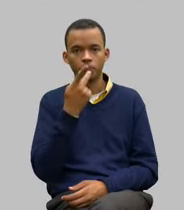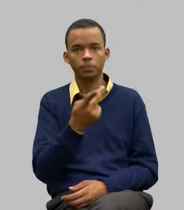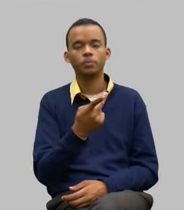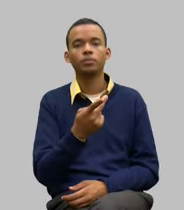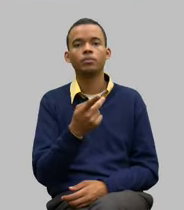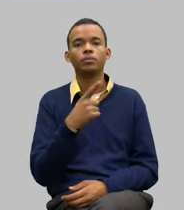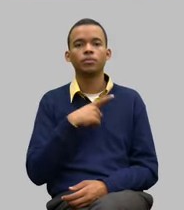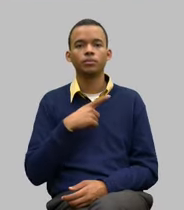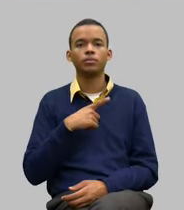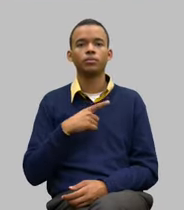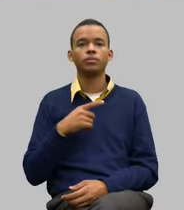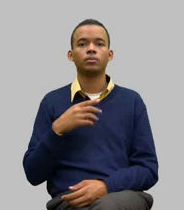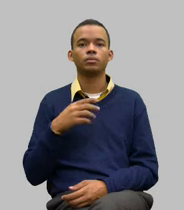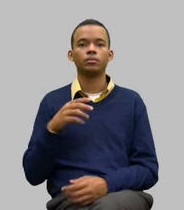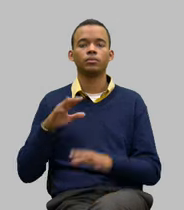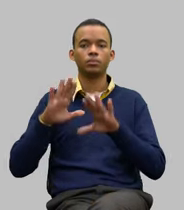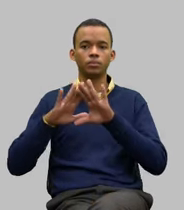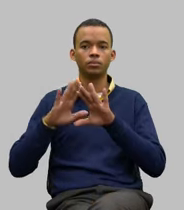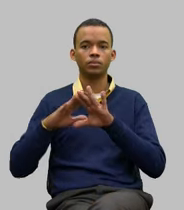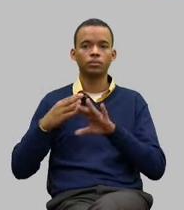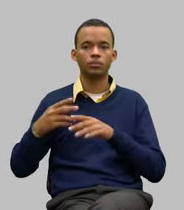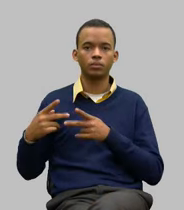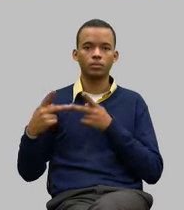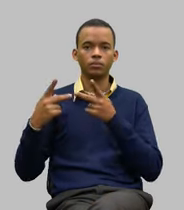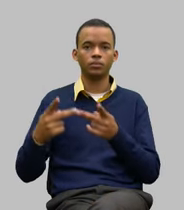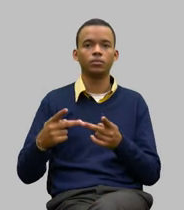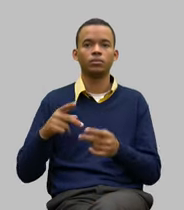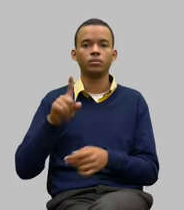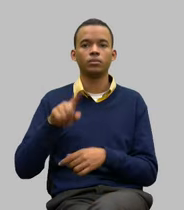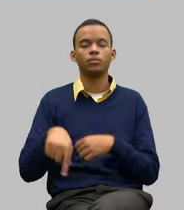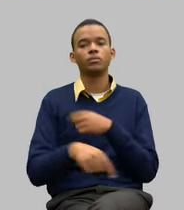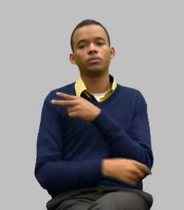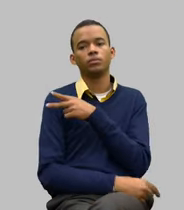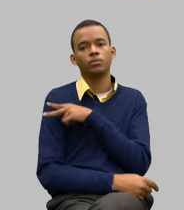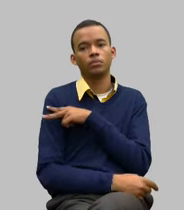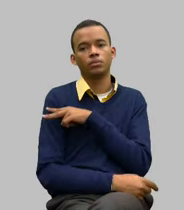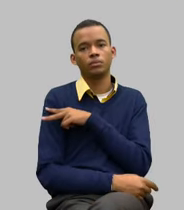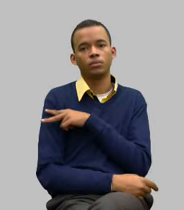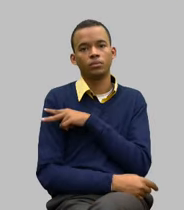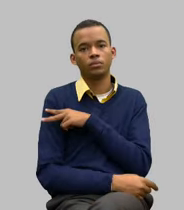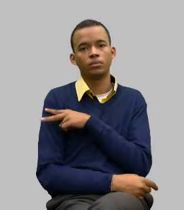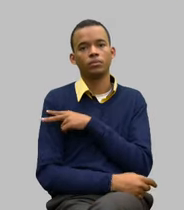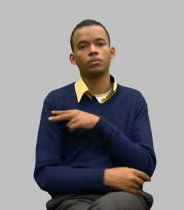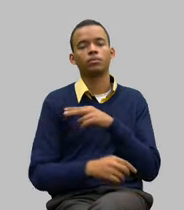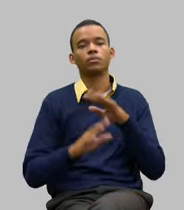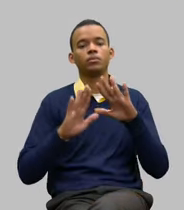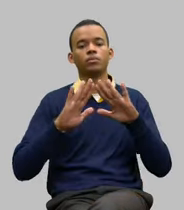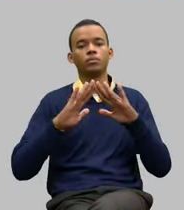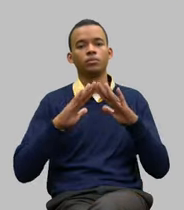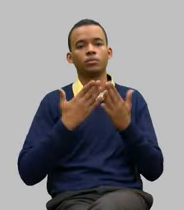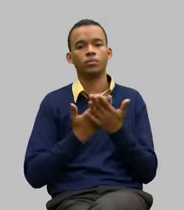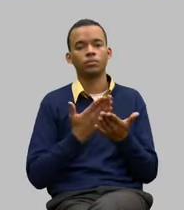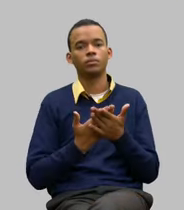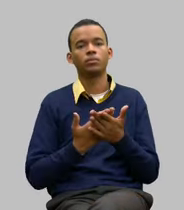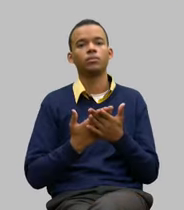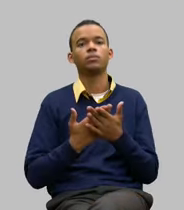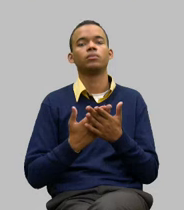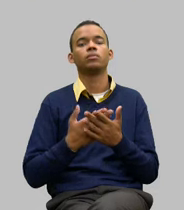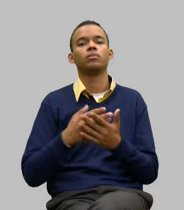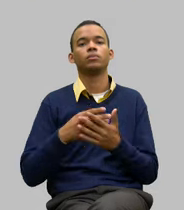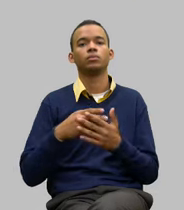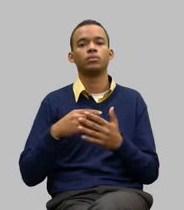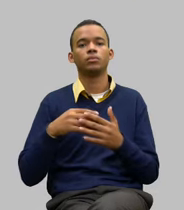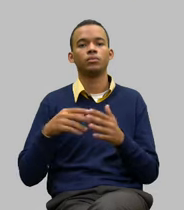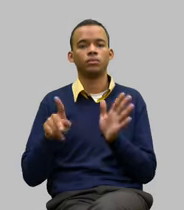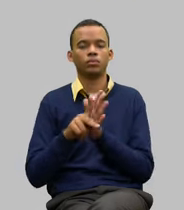visitando a assembleia o segundo ano do ensino médio da Escola Estadual Ordem e Progresso da Polícia Civil